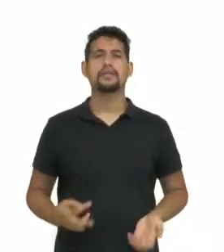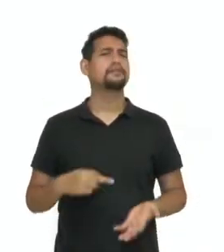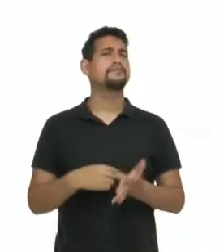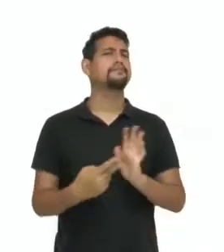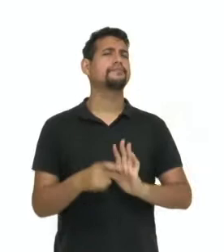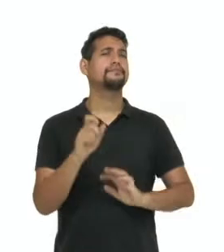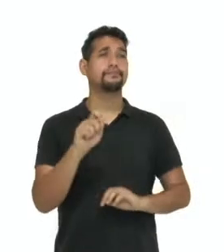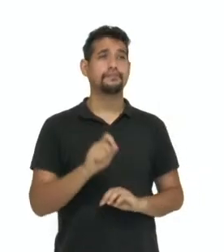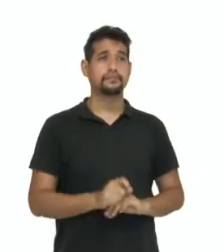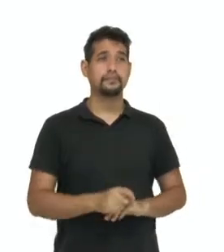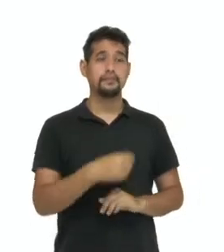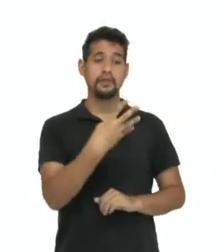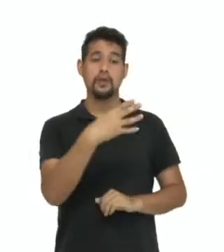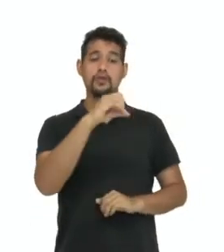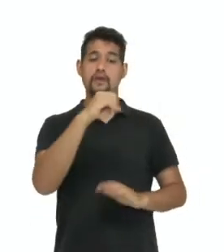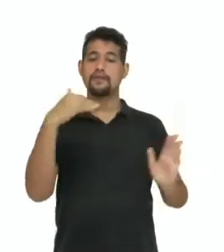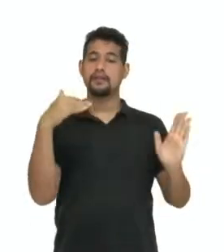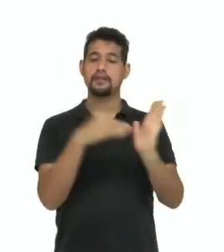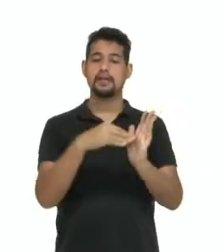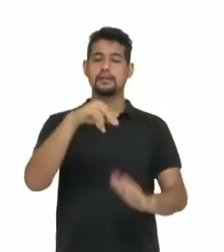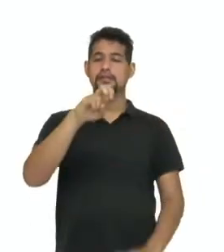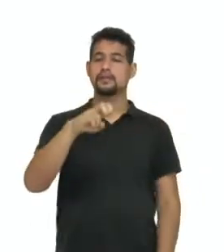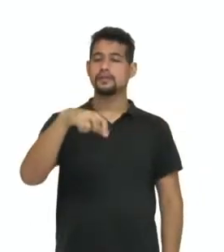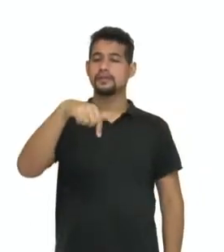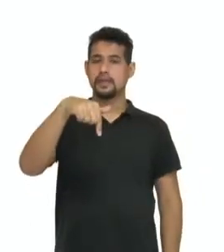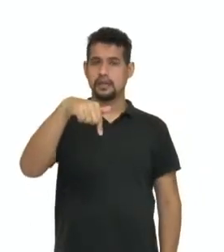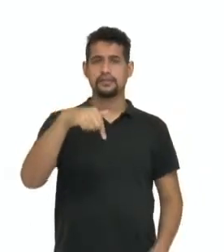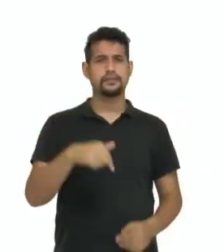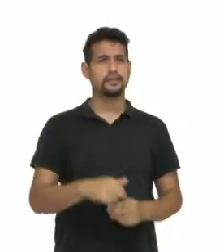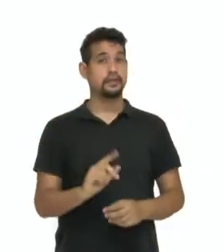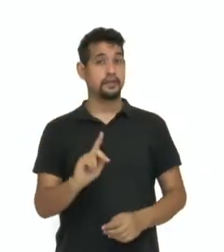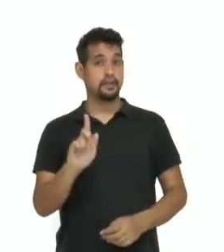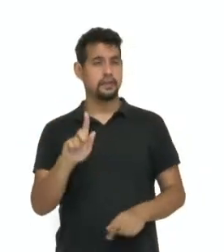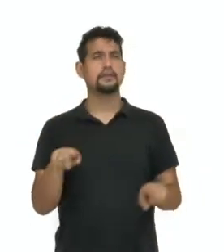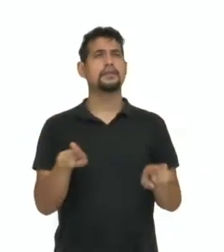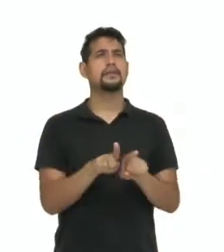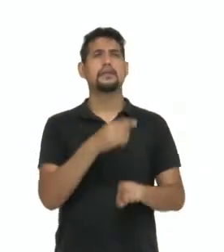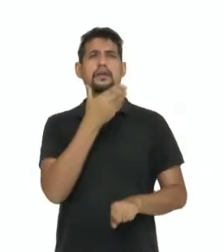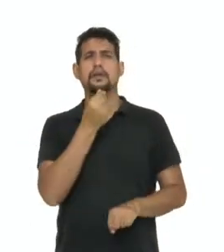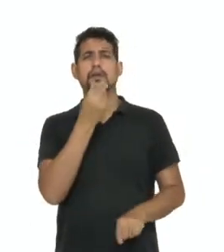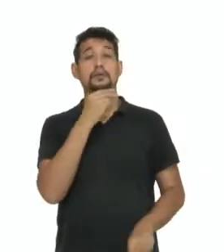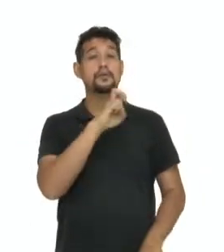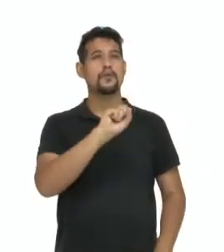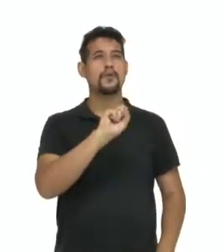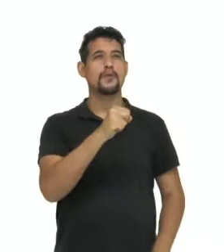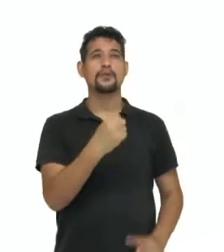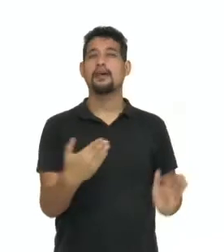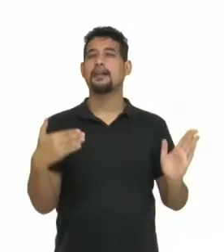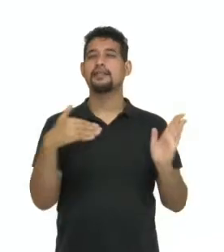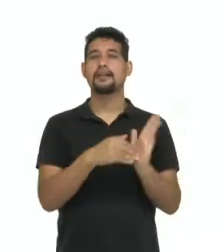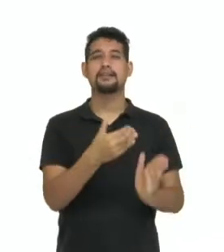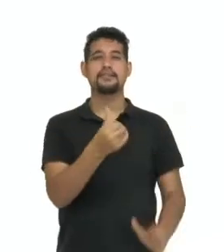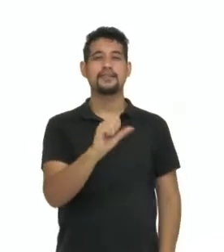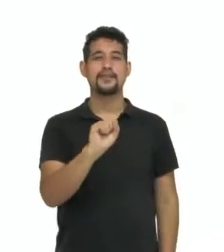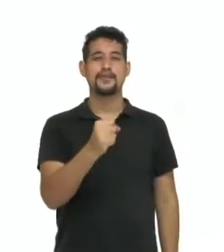de 49 a 57 quilos e no masculino de 58